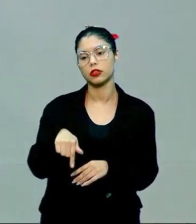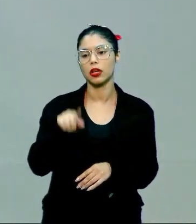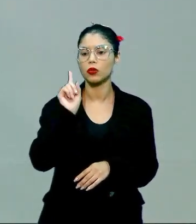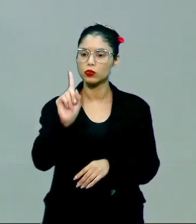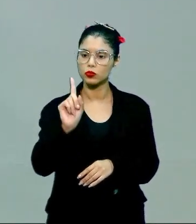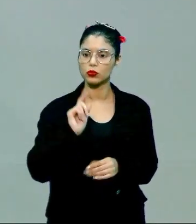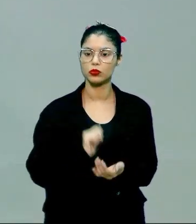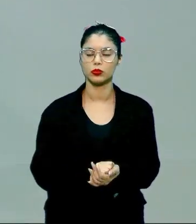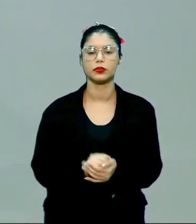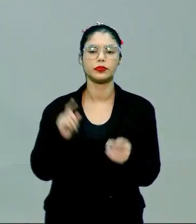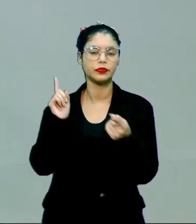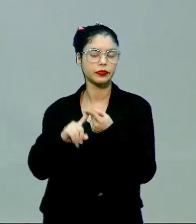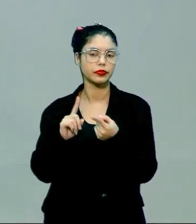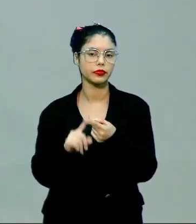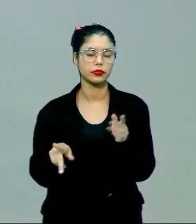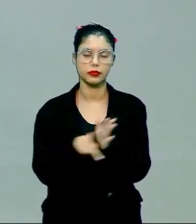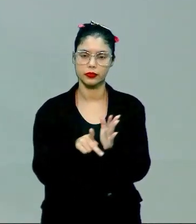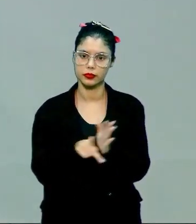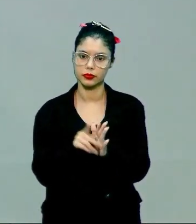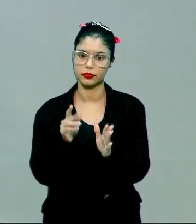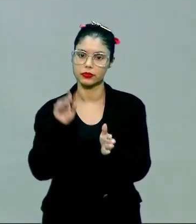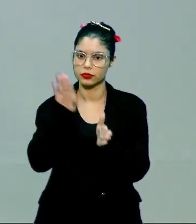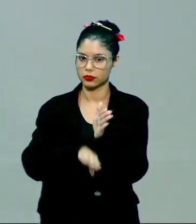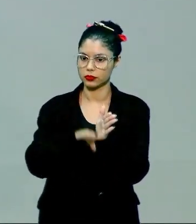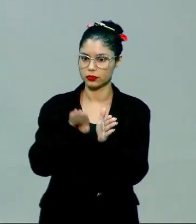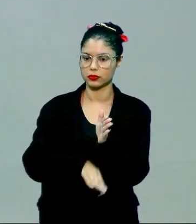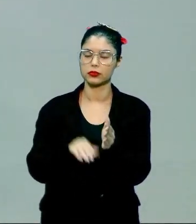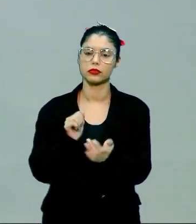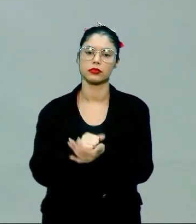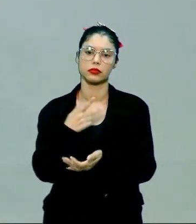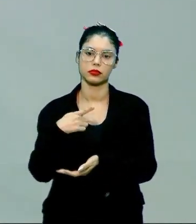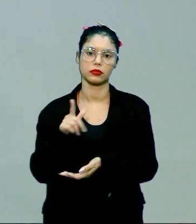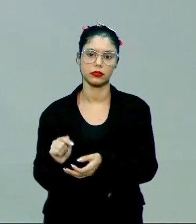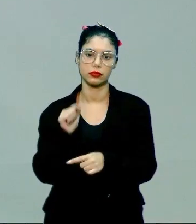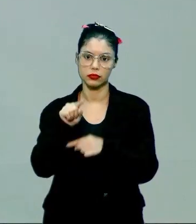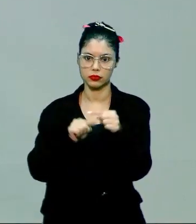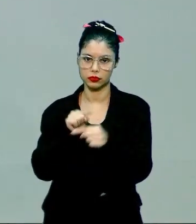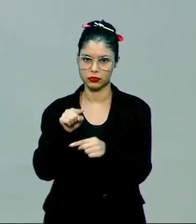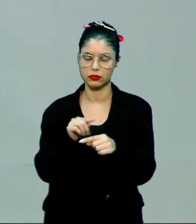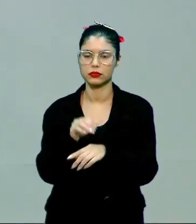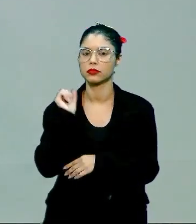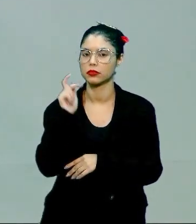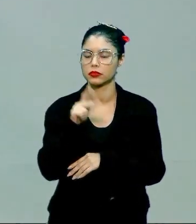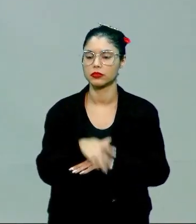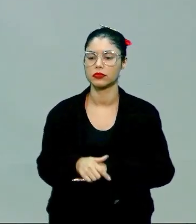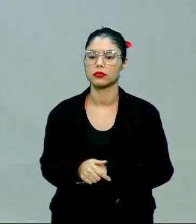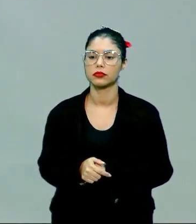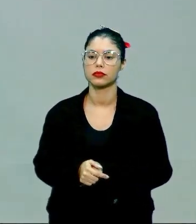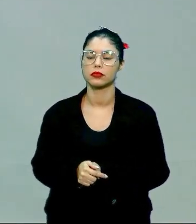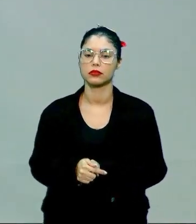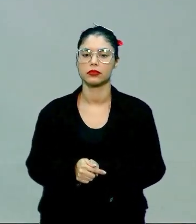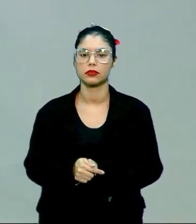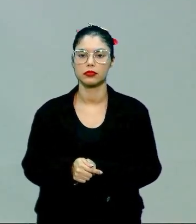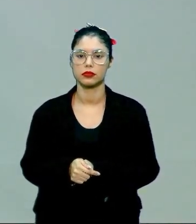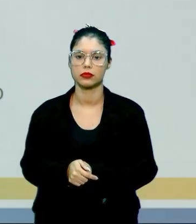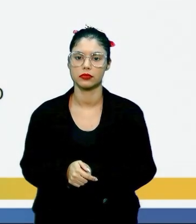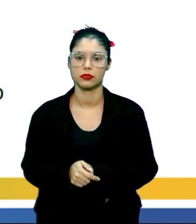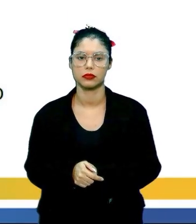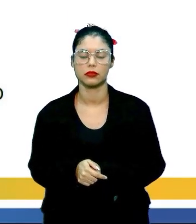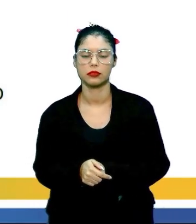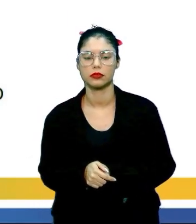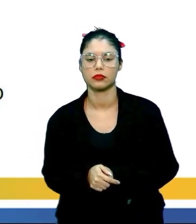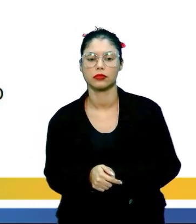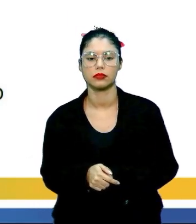que que diferencia? Porque na PA você subtrai e na PG você divide, ok? Só para elucidar, para não ficar